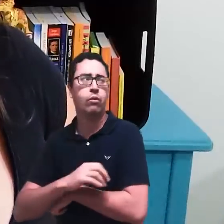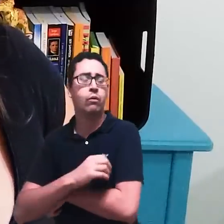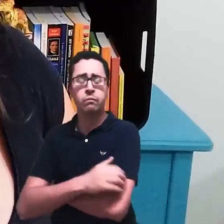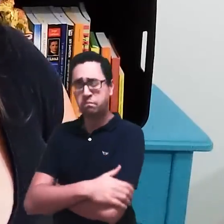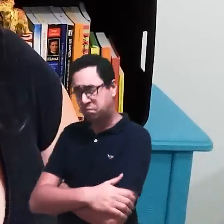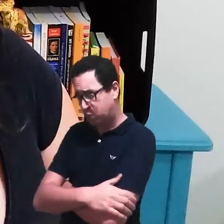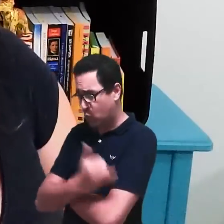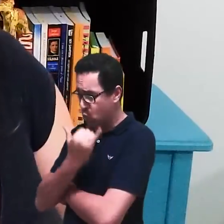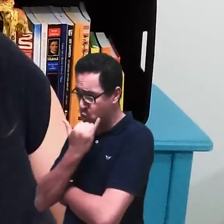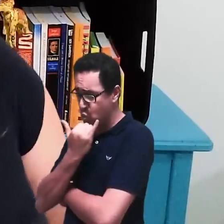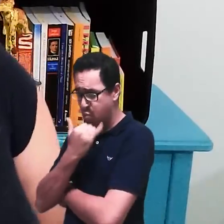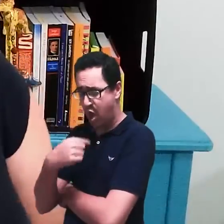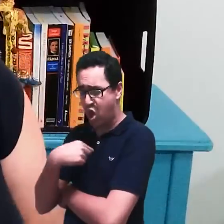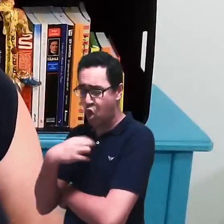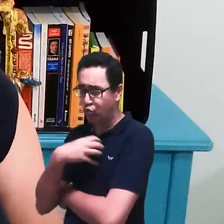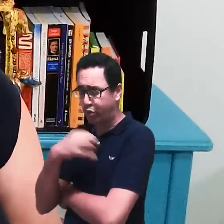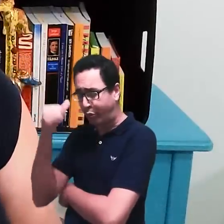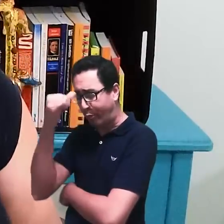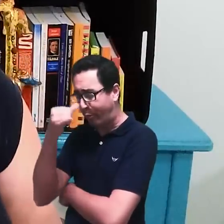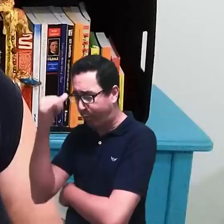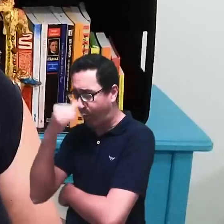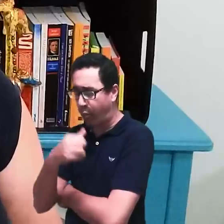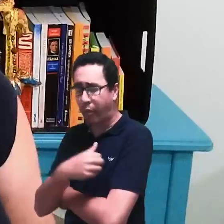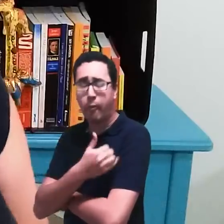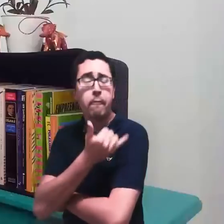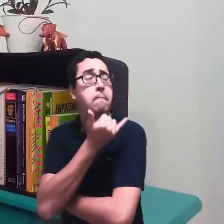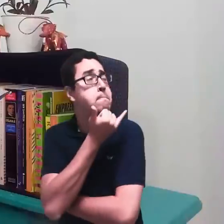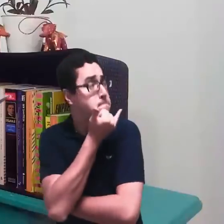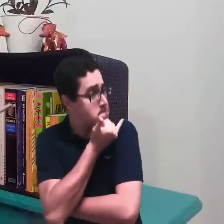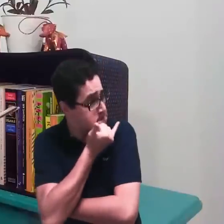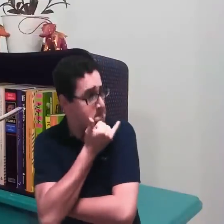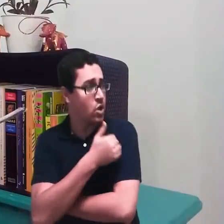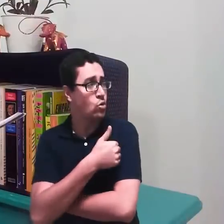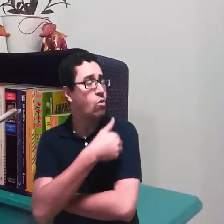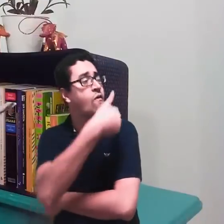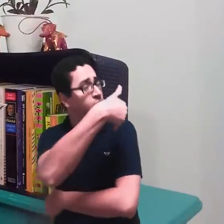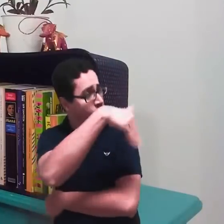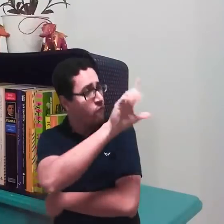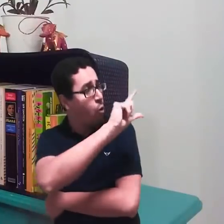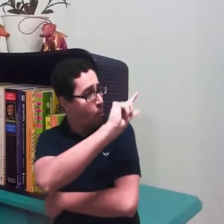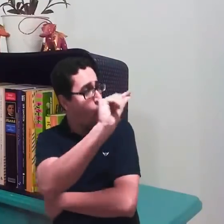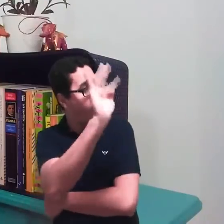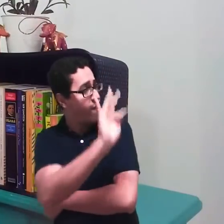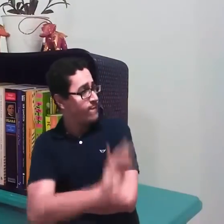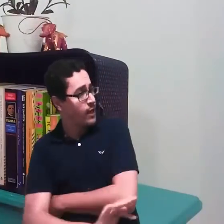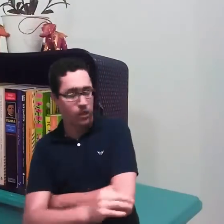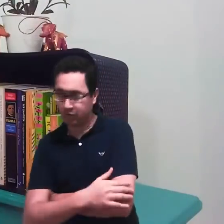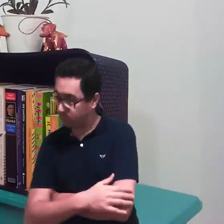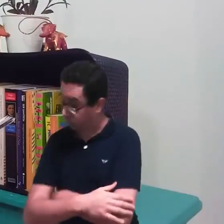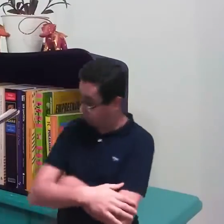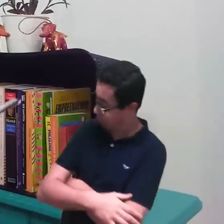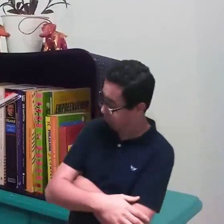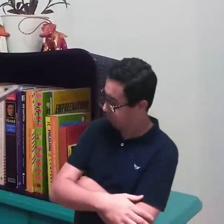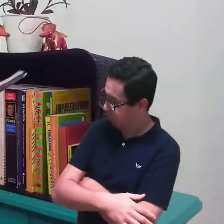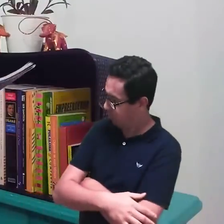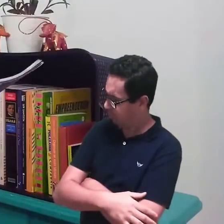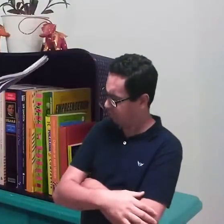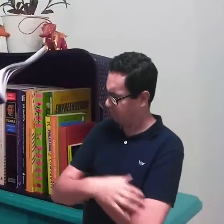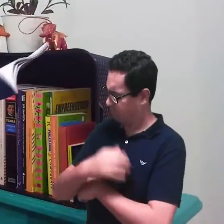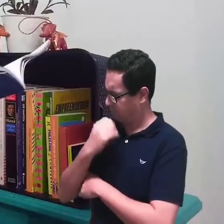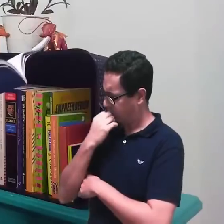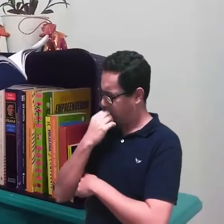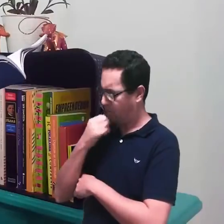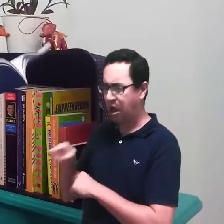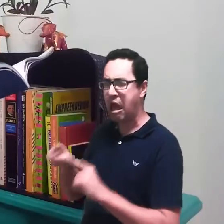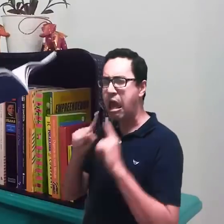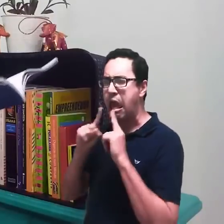peço perdão, disse ela afinal. Trate de ser feliz. Ele ficou surpreso com a ausência de queixas. Parou meio sem